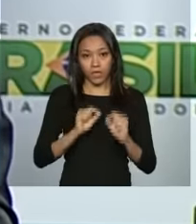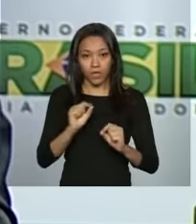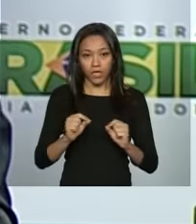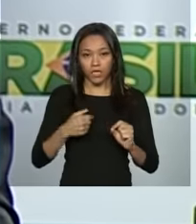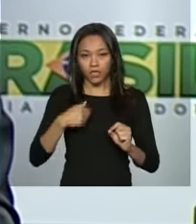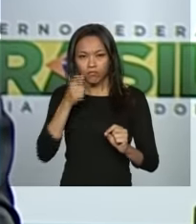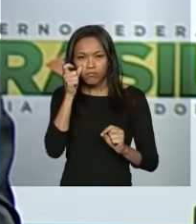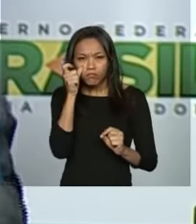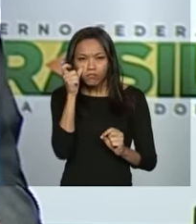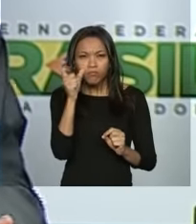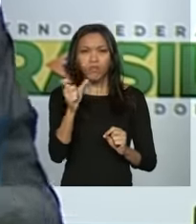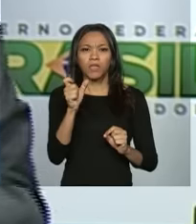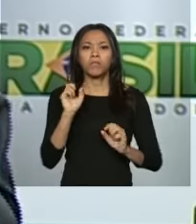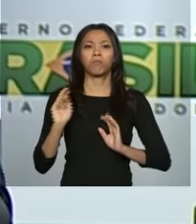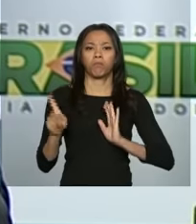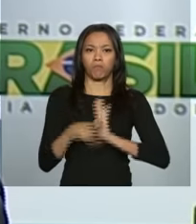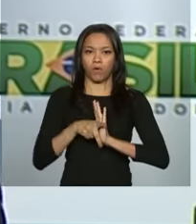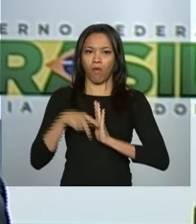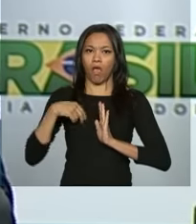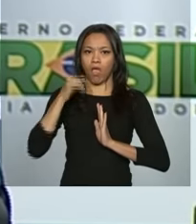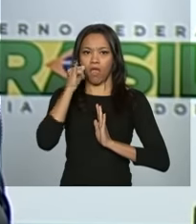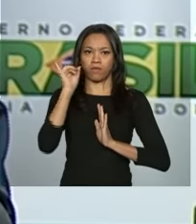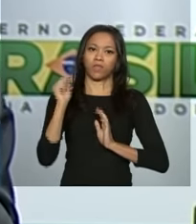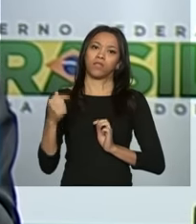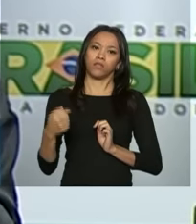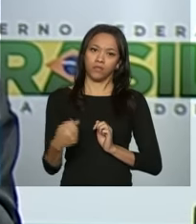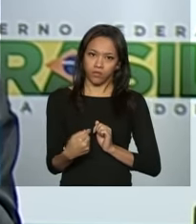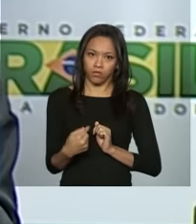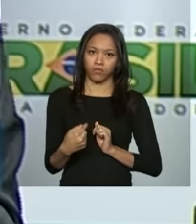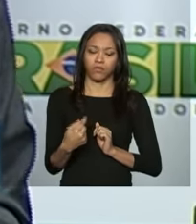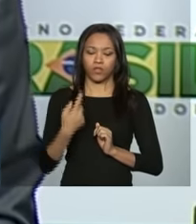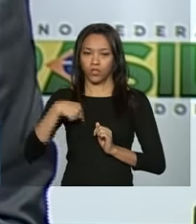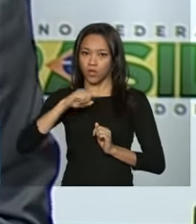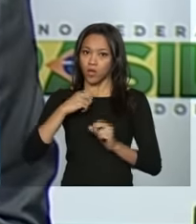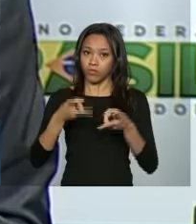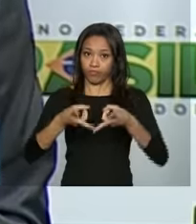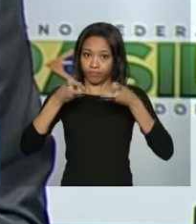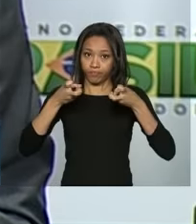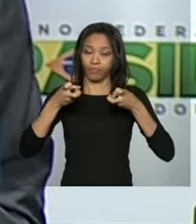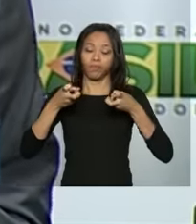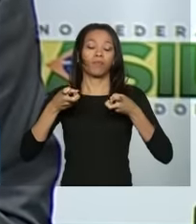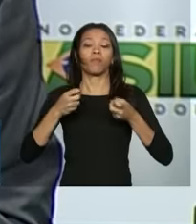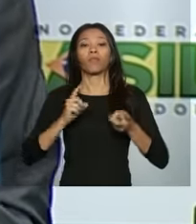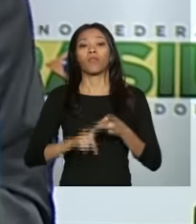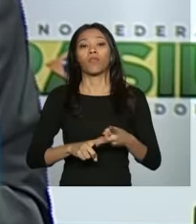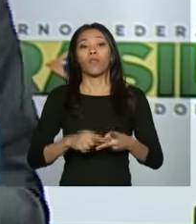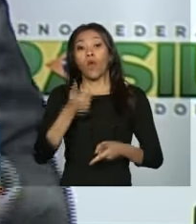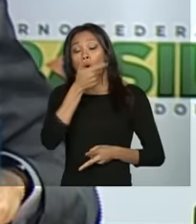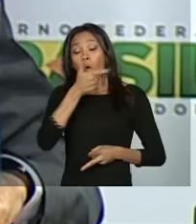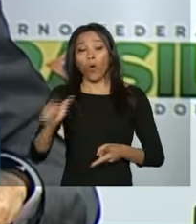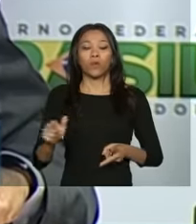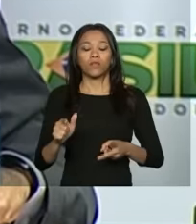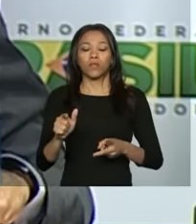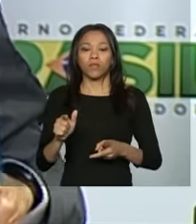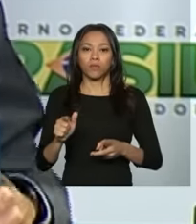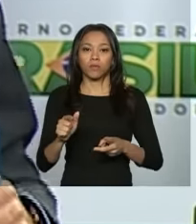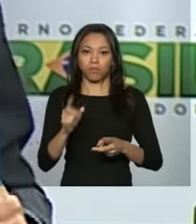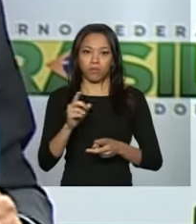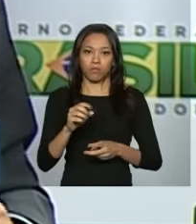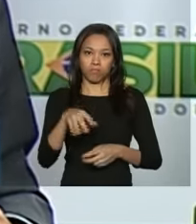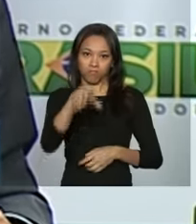oportunistas Então essa é uma característica que nós identificamos e uma quinta a